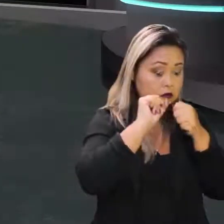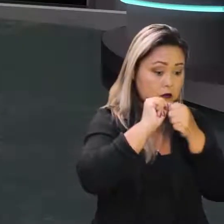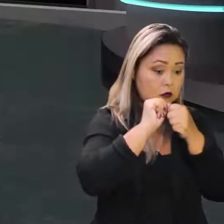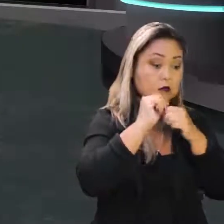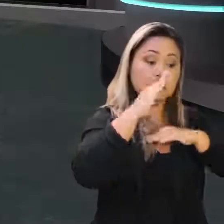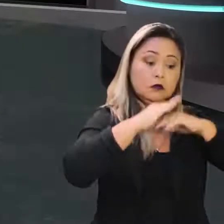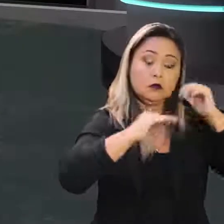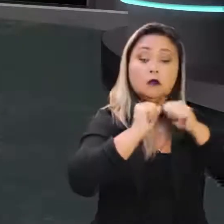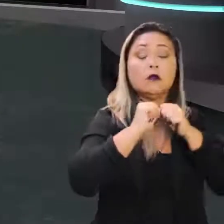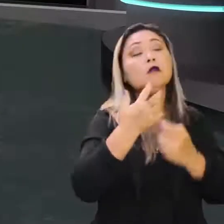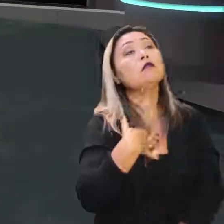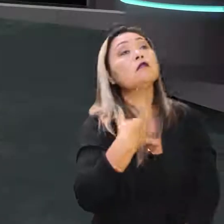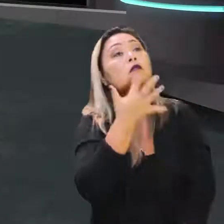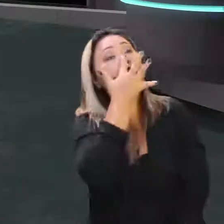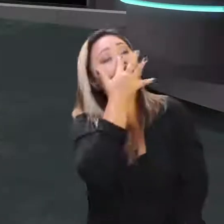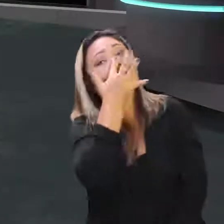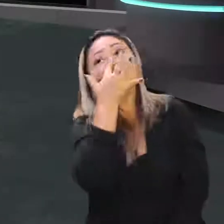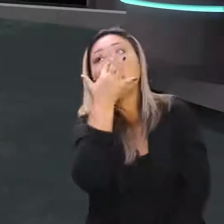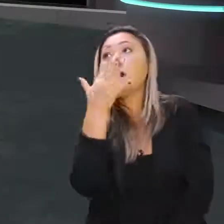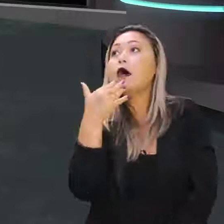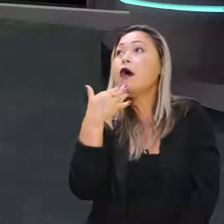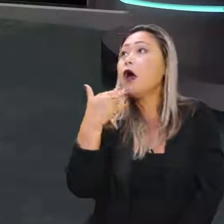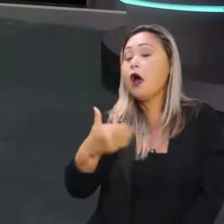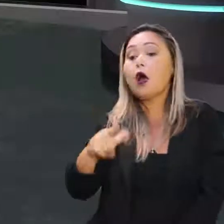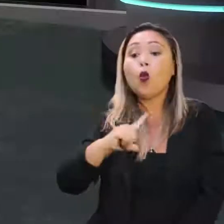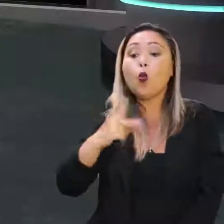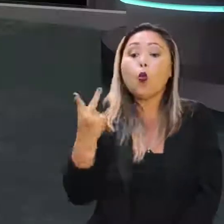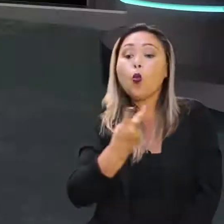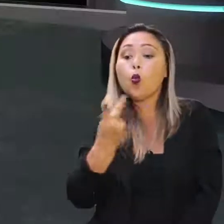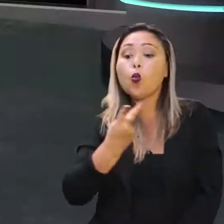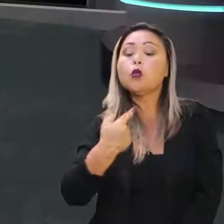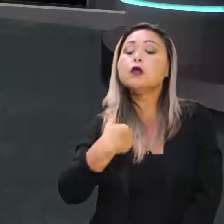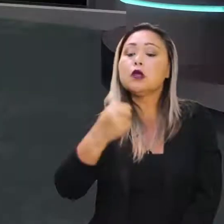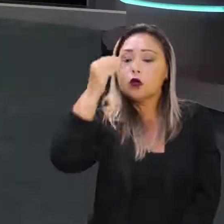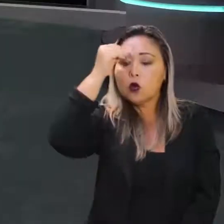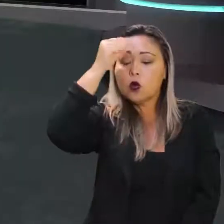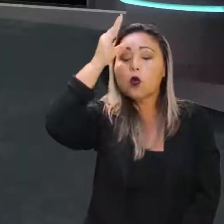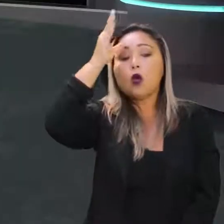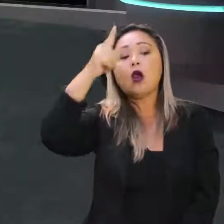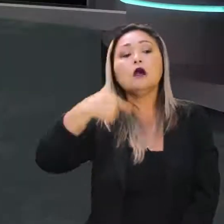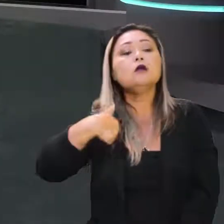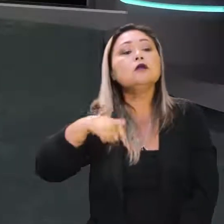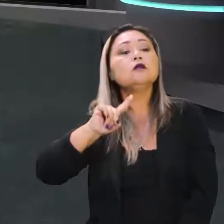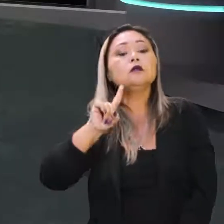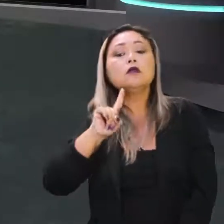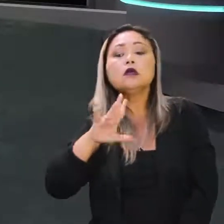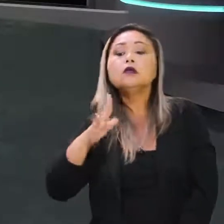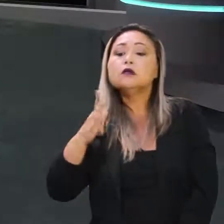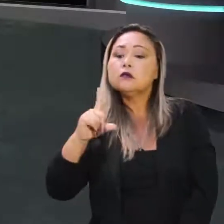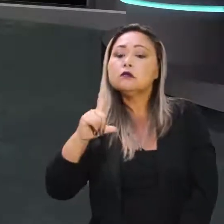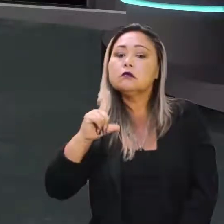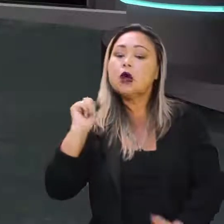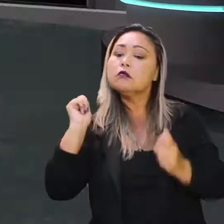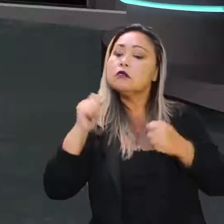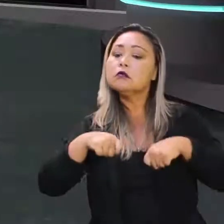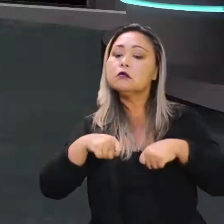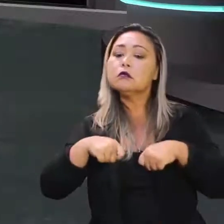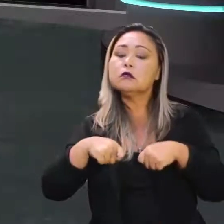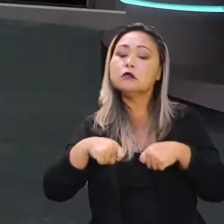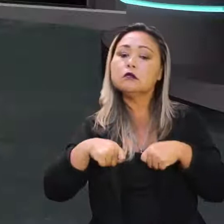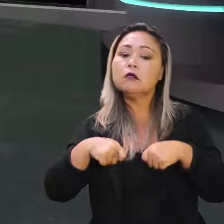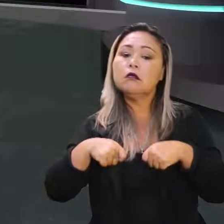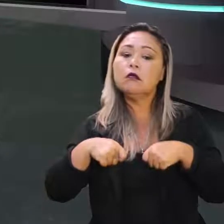e aqueles que apreciam. E ambos têm que ter conhecimento, têm que ter um certo desenvolvimento na arte para poder